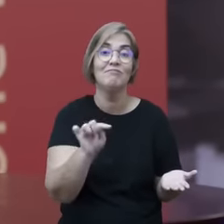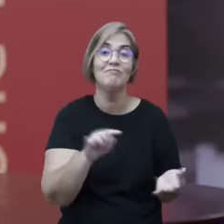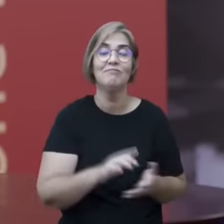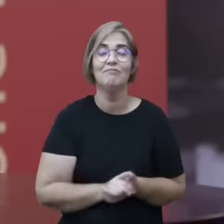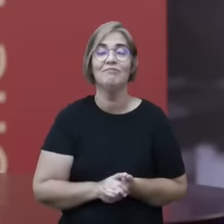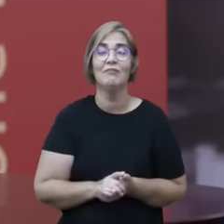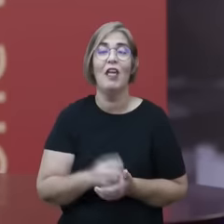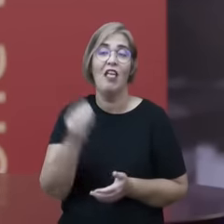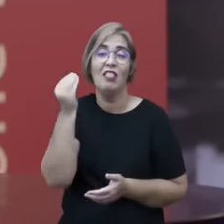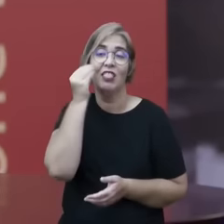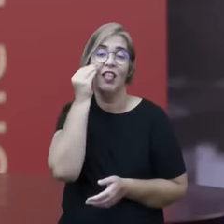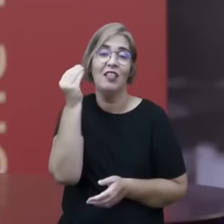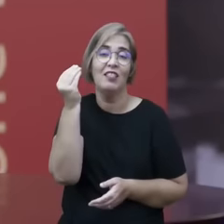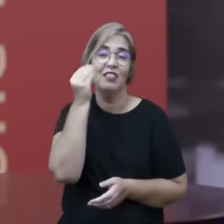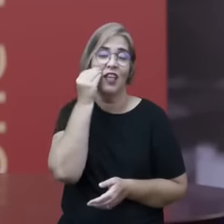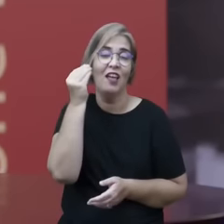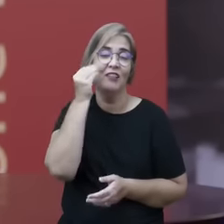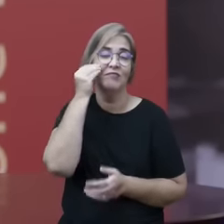tentarmos